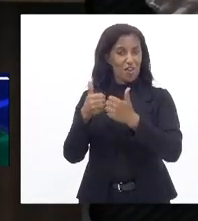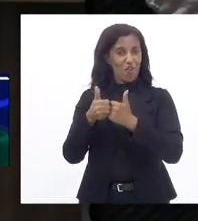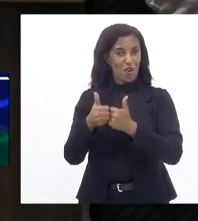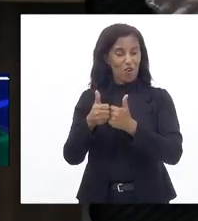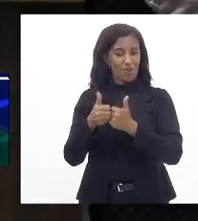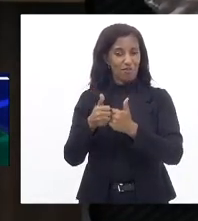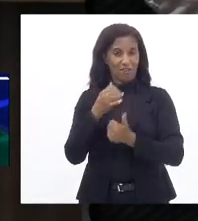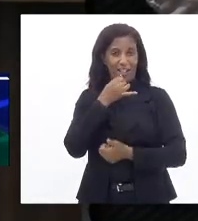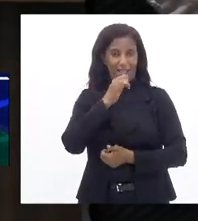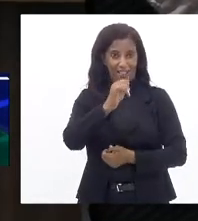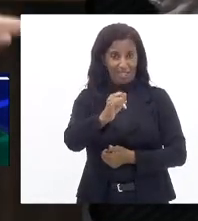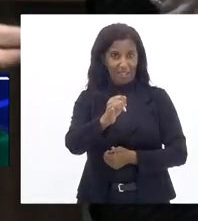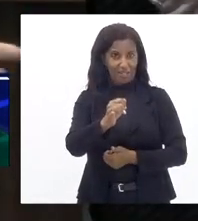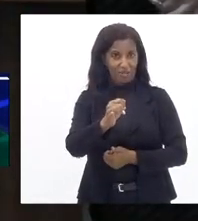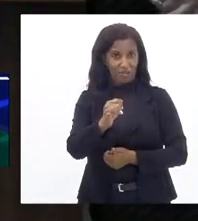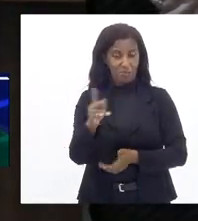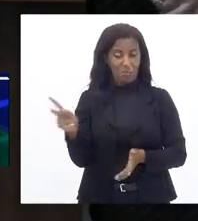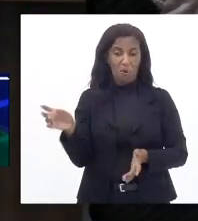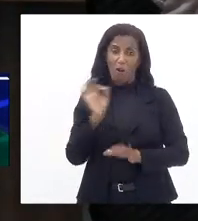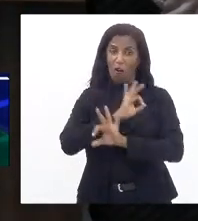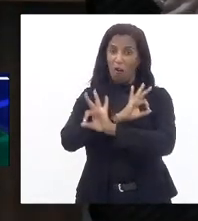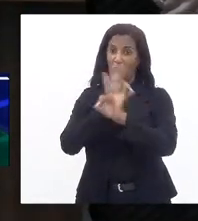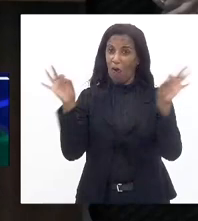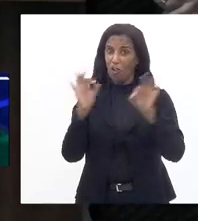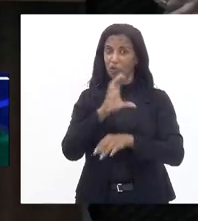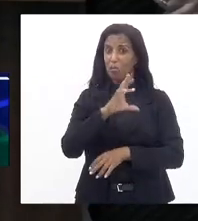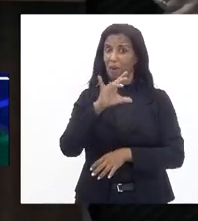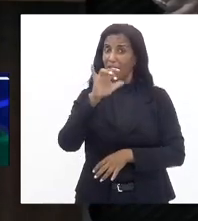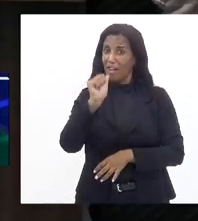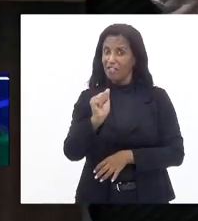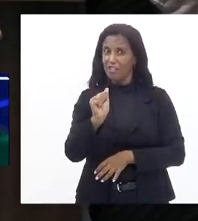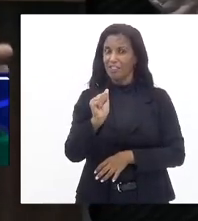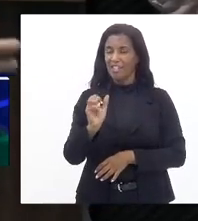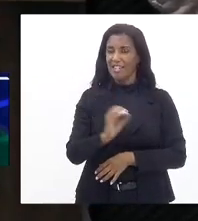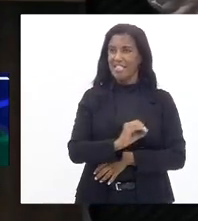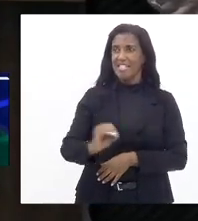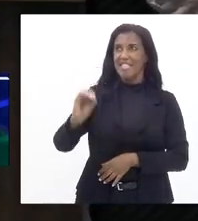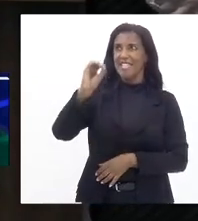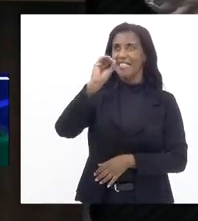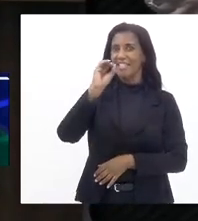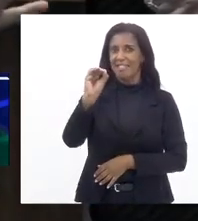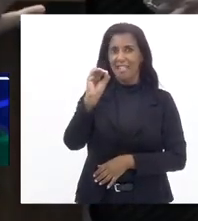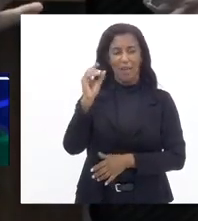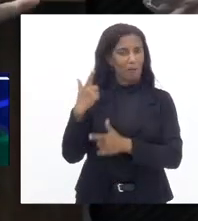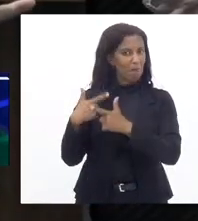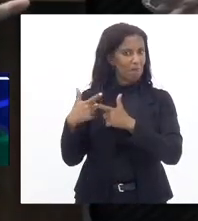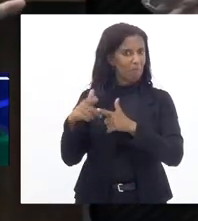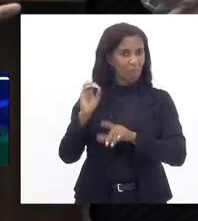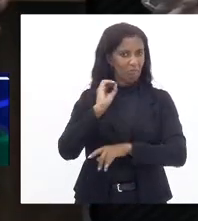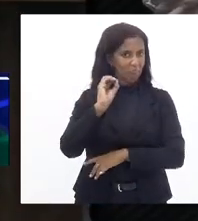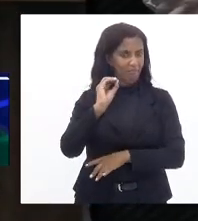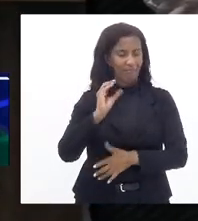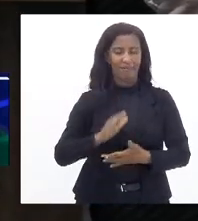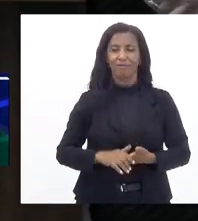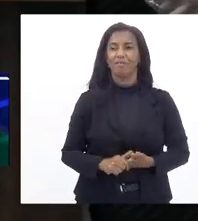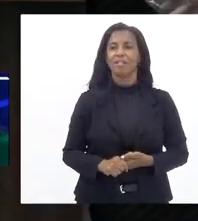Rio. Ótimo para Caxias. Até aí, zero problema, zero problema.